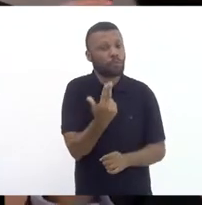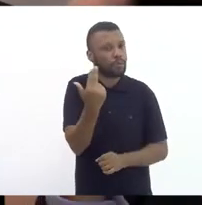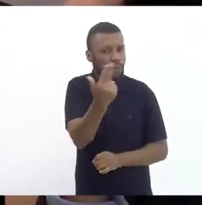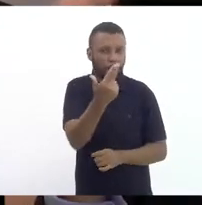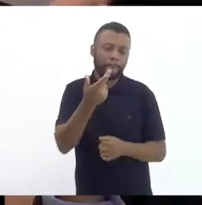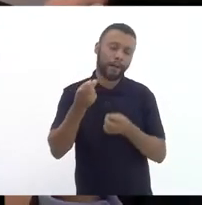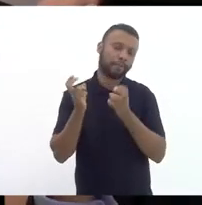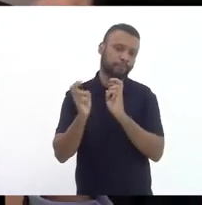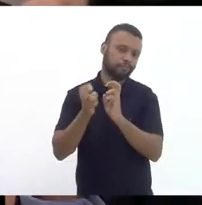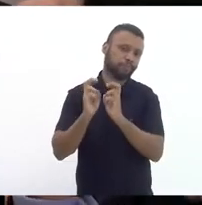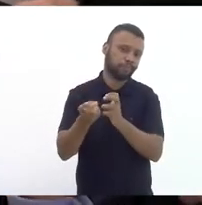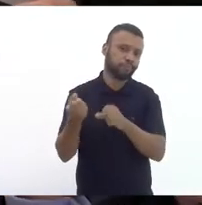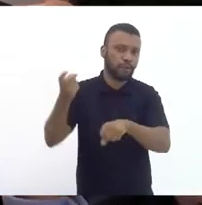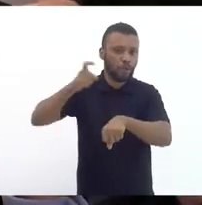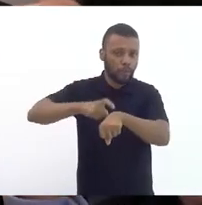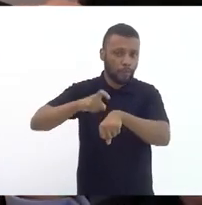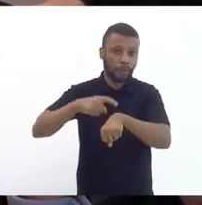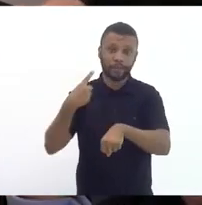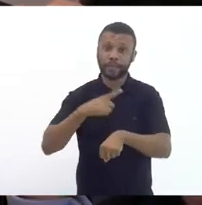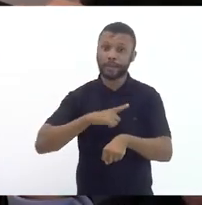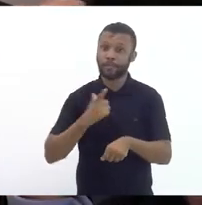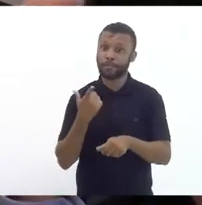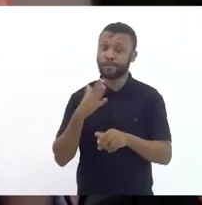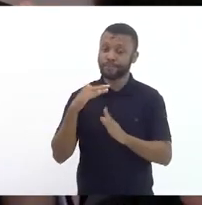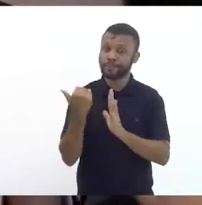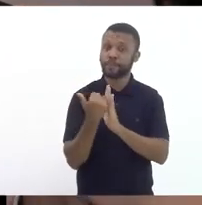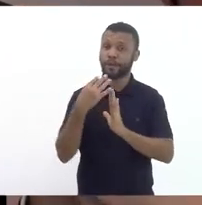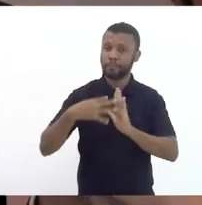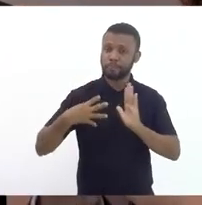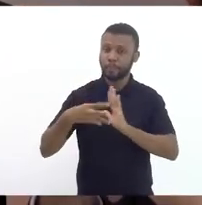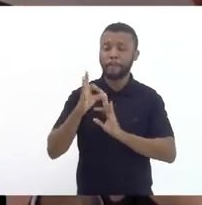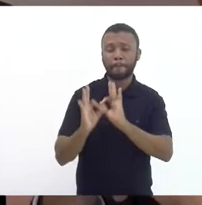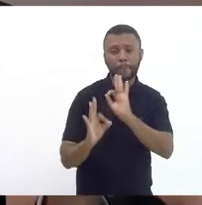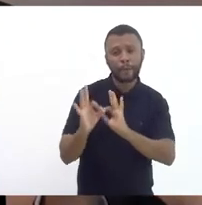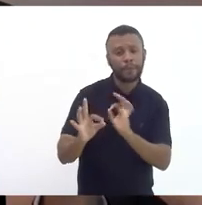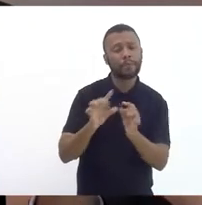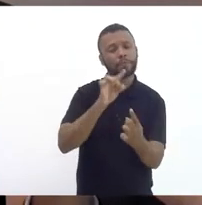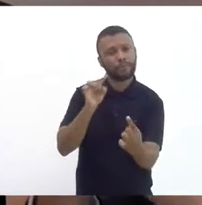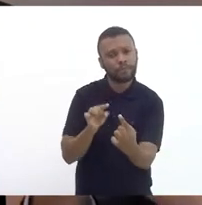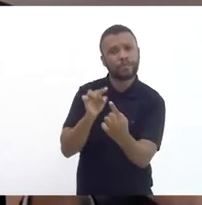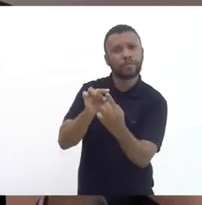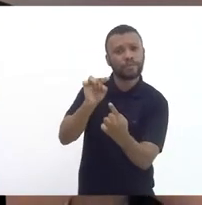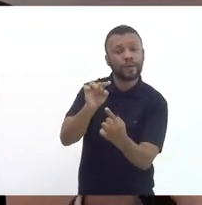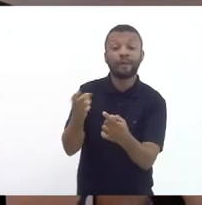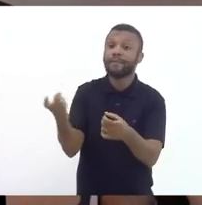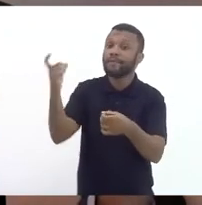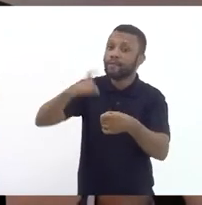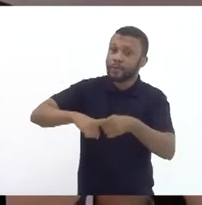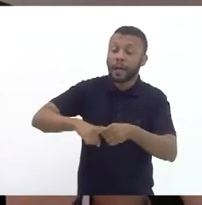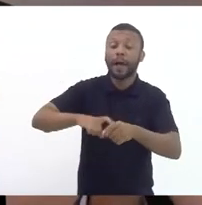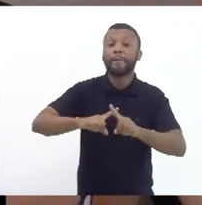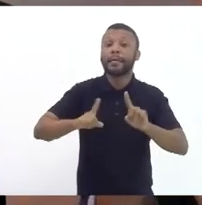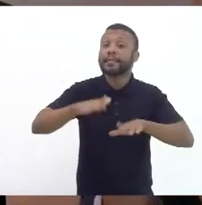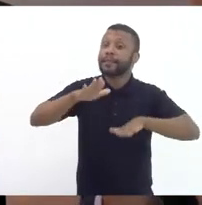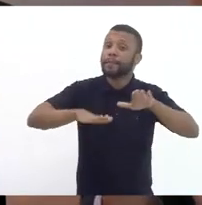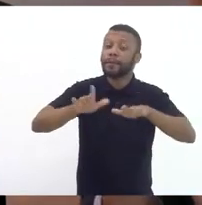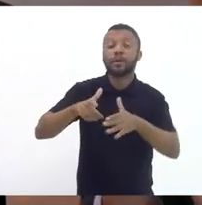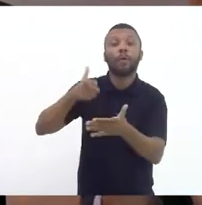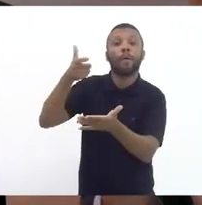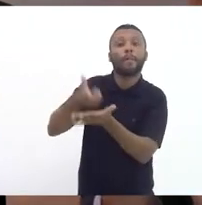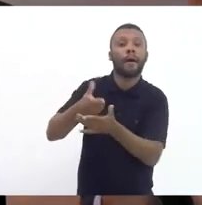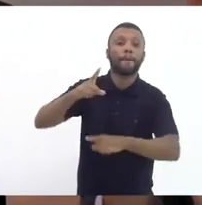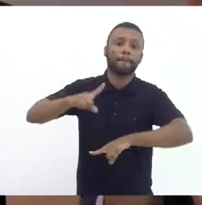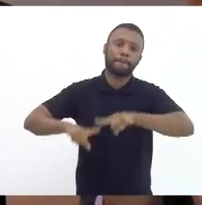plano de colocá-los de volta para rodar. Isso depende de aquisição de peças e